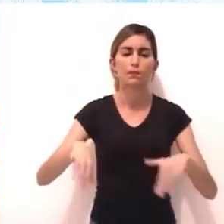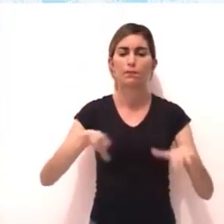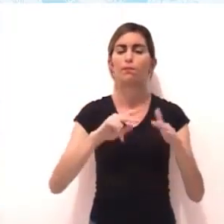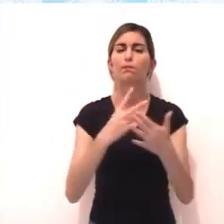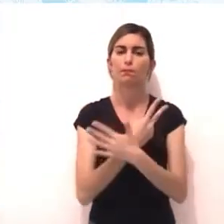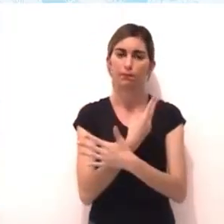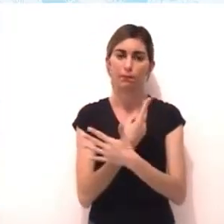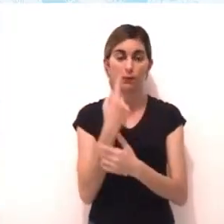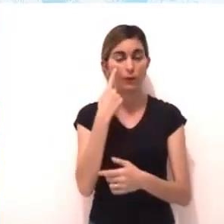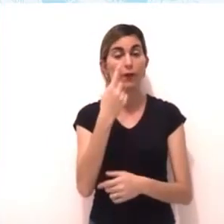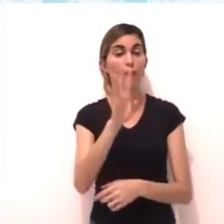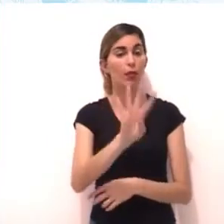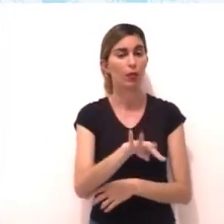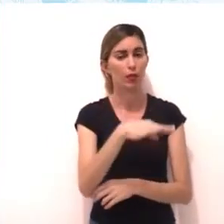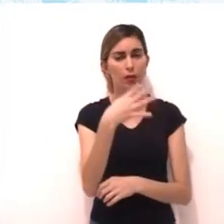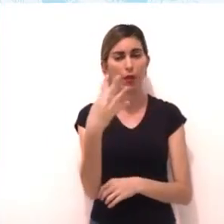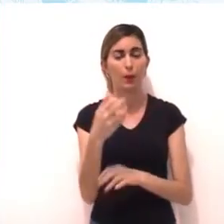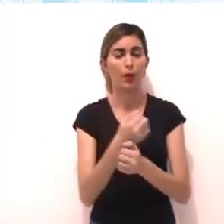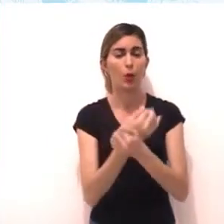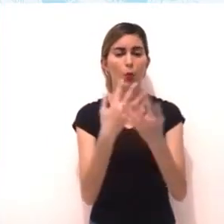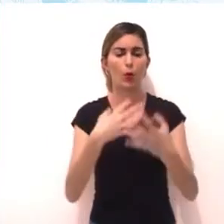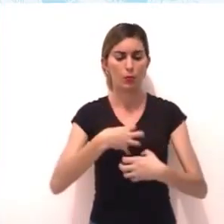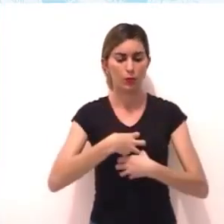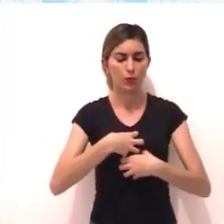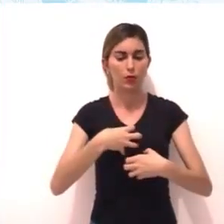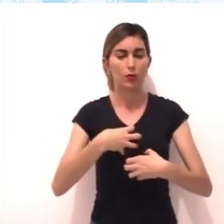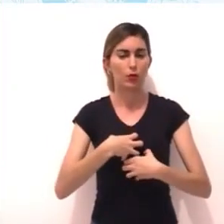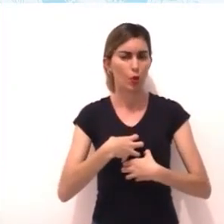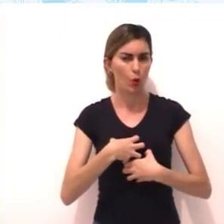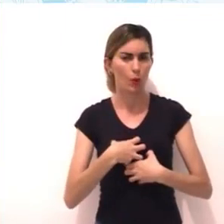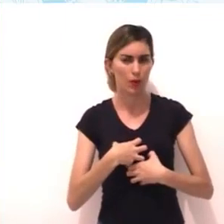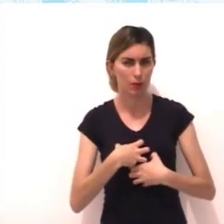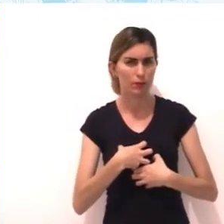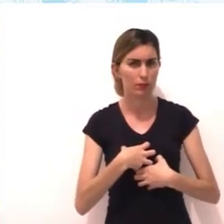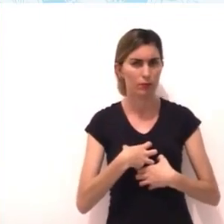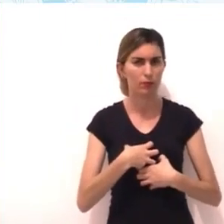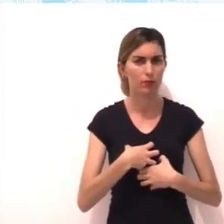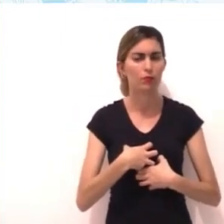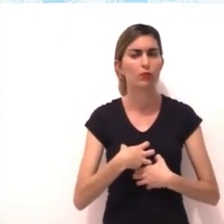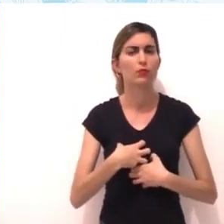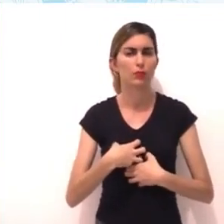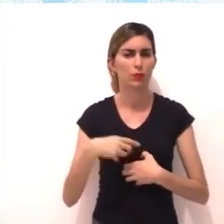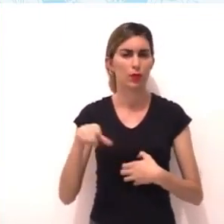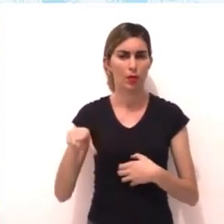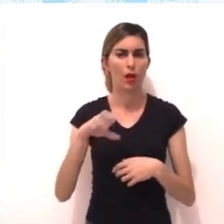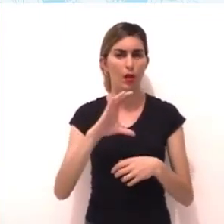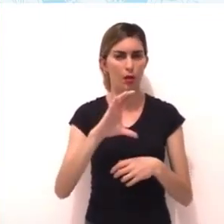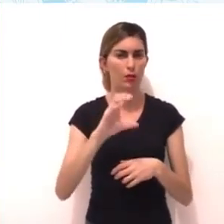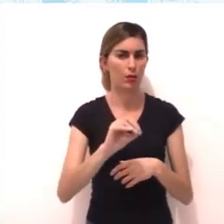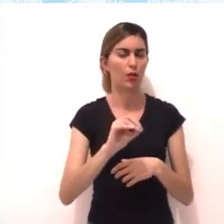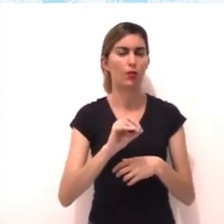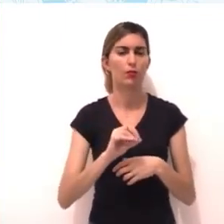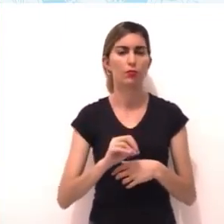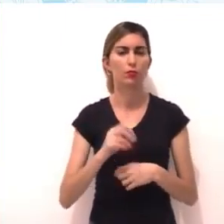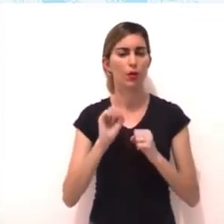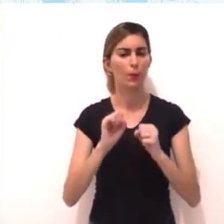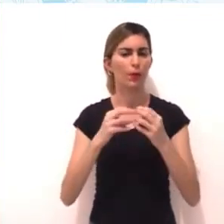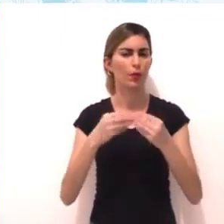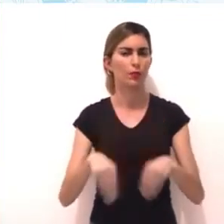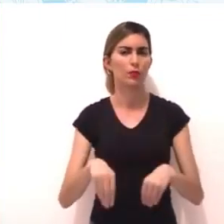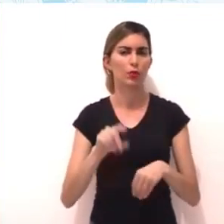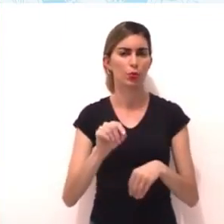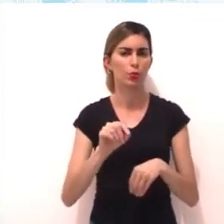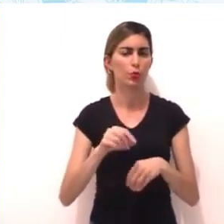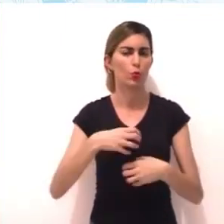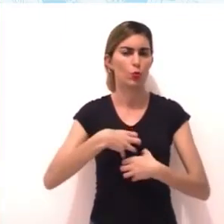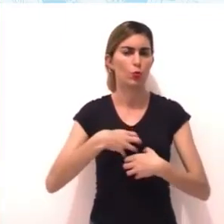na nossa tabela, né, quais são os sintomas de uma intoxicação por monóxido de carbono. Ele pode causar